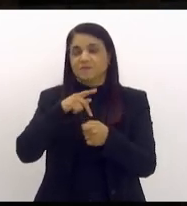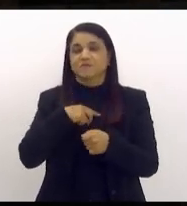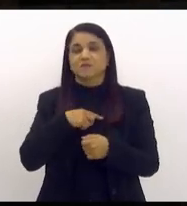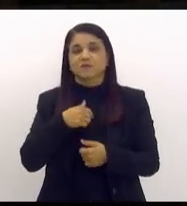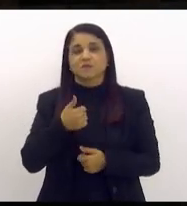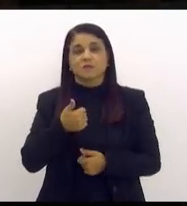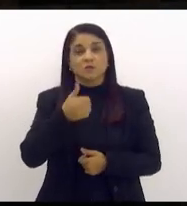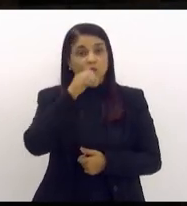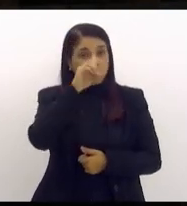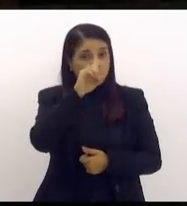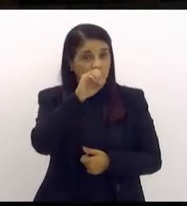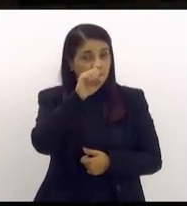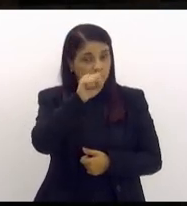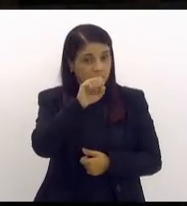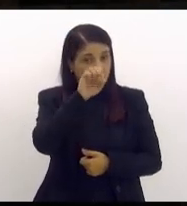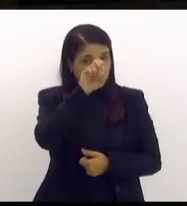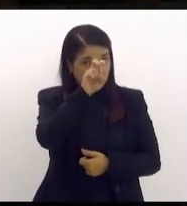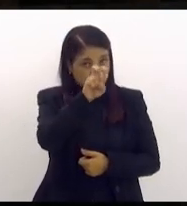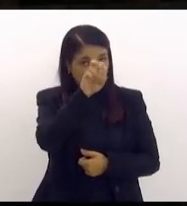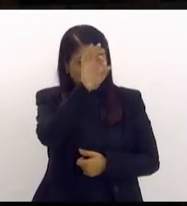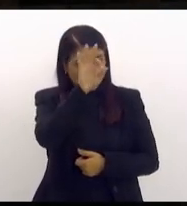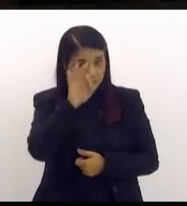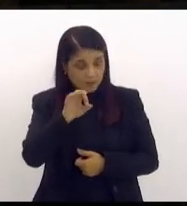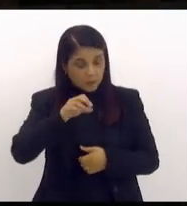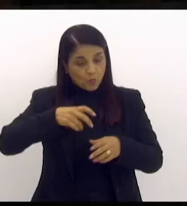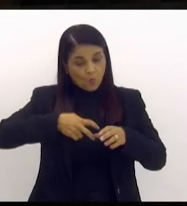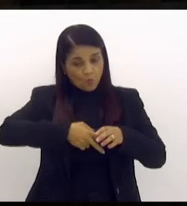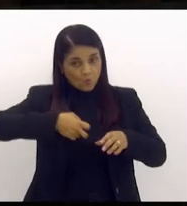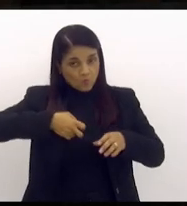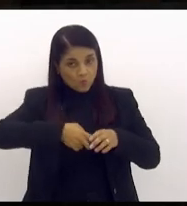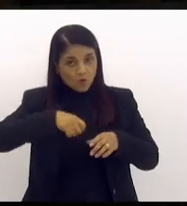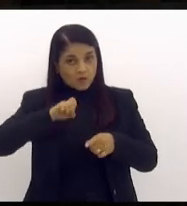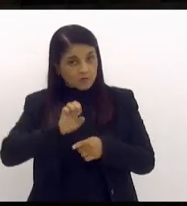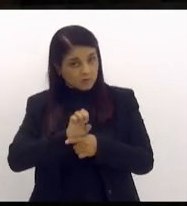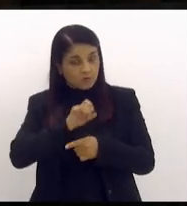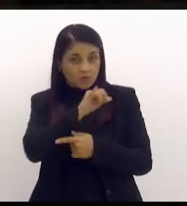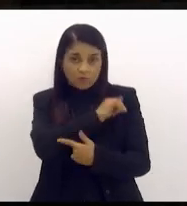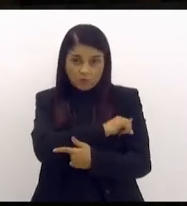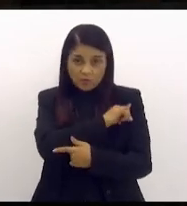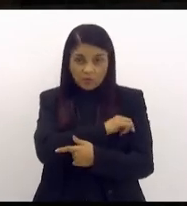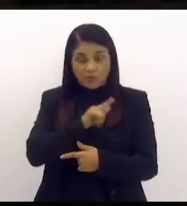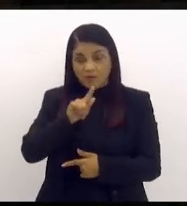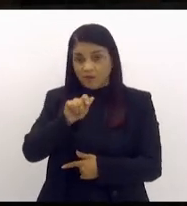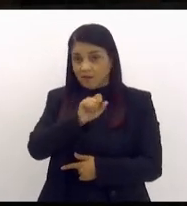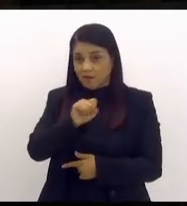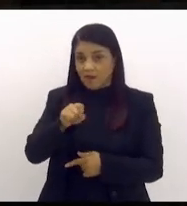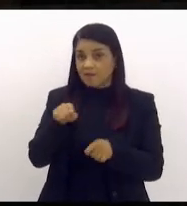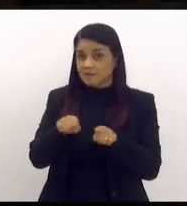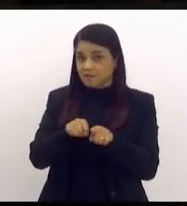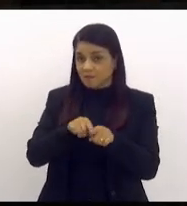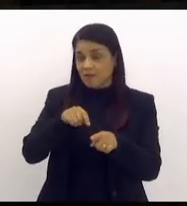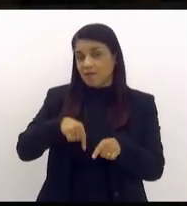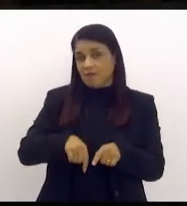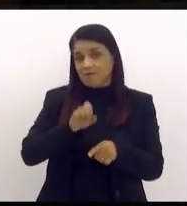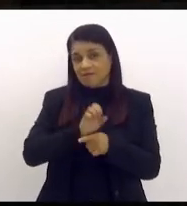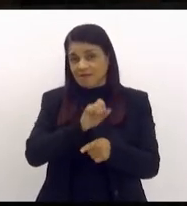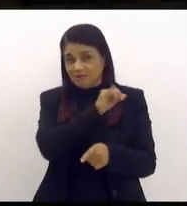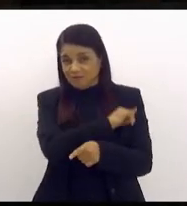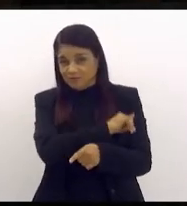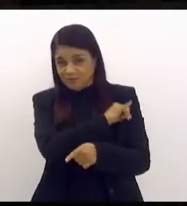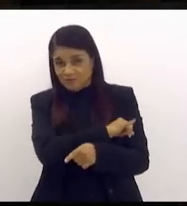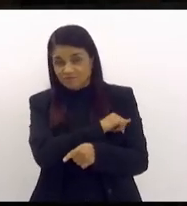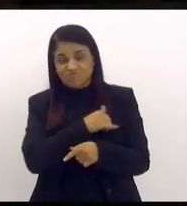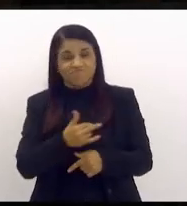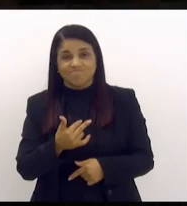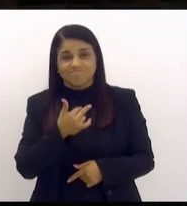85% do petróleo extraído no Brasil sai aqui do Rio de Janeiro mais 70% do gás também extraído aqui do Rio de Janeiro e a gente